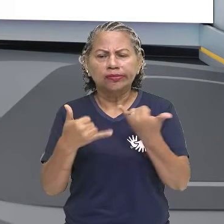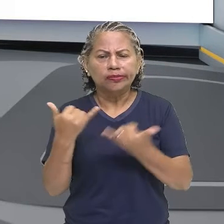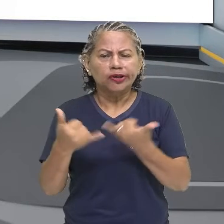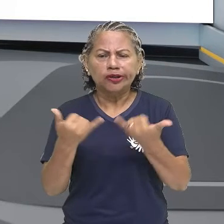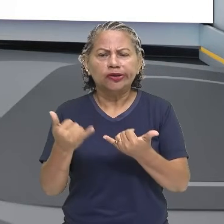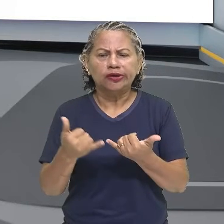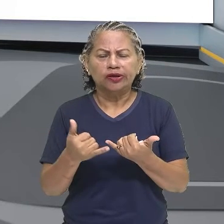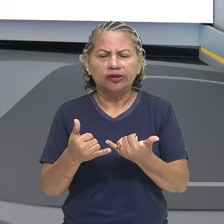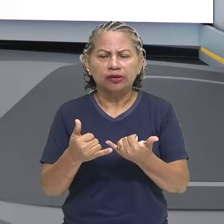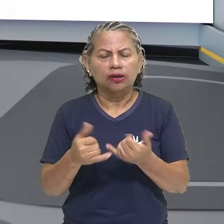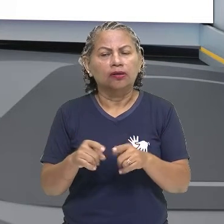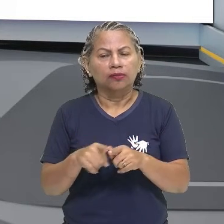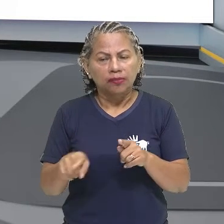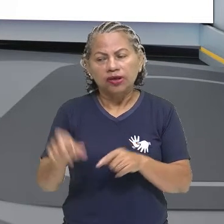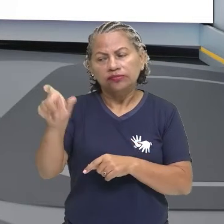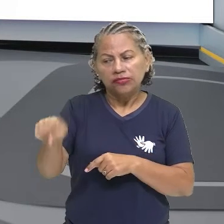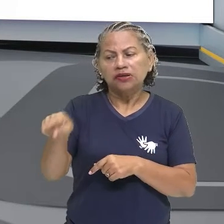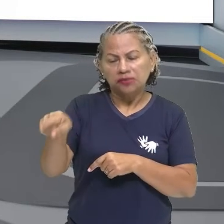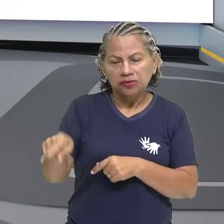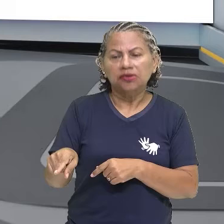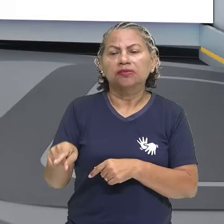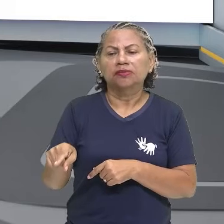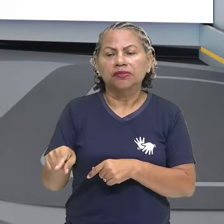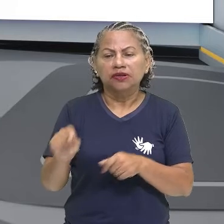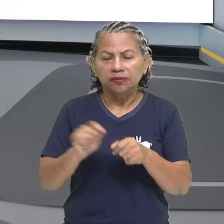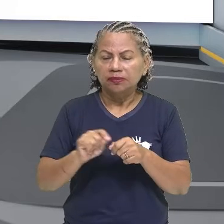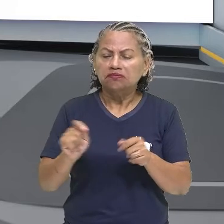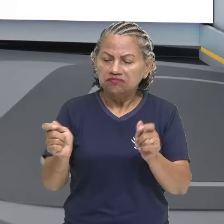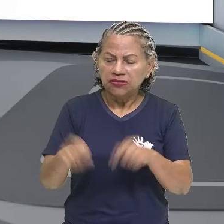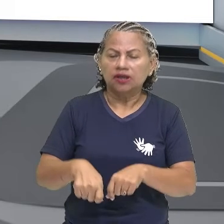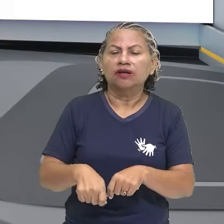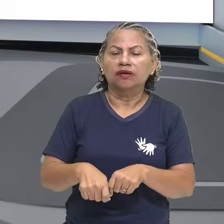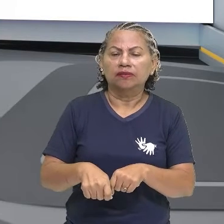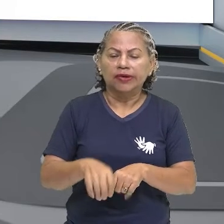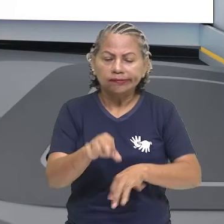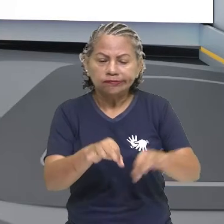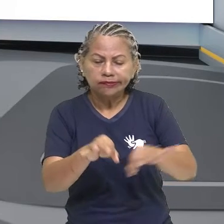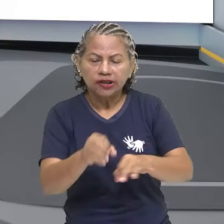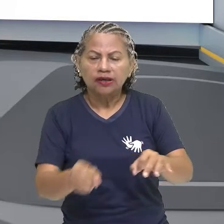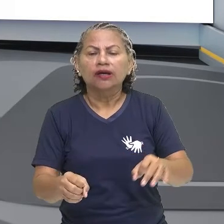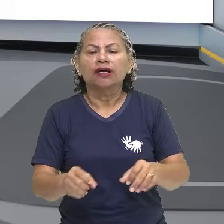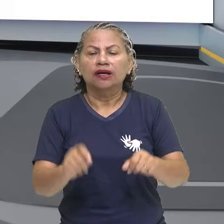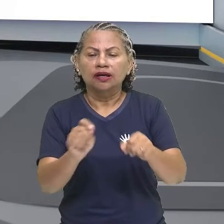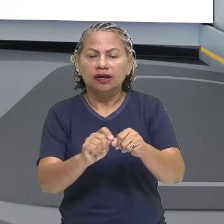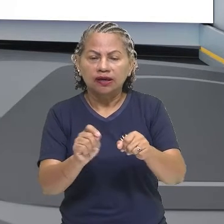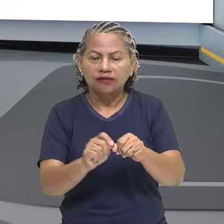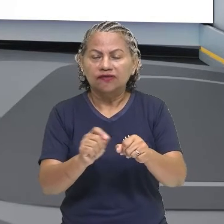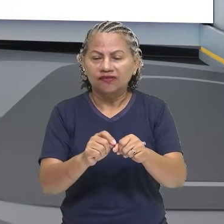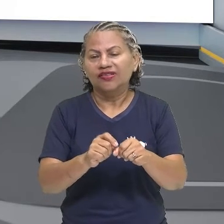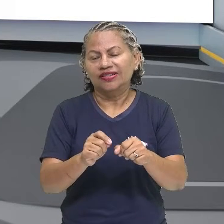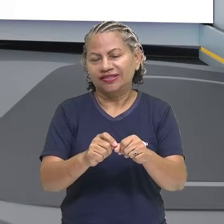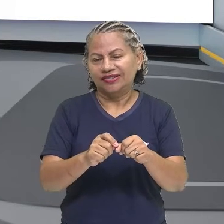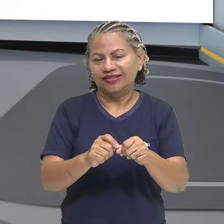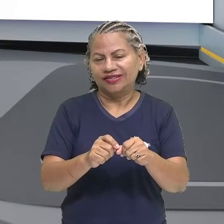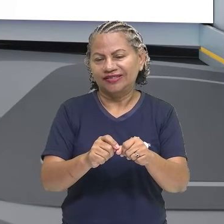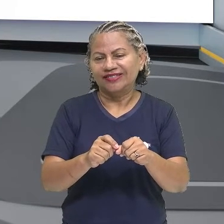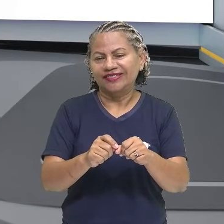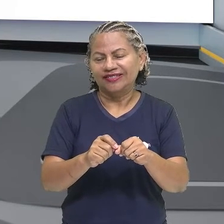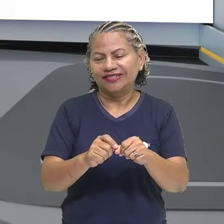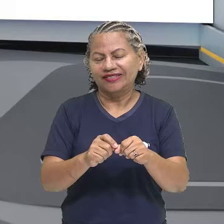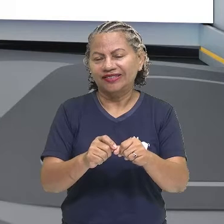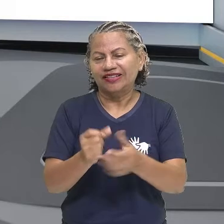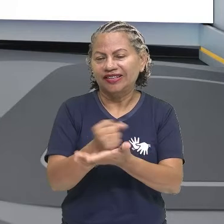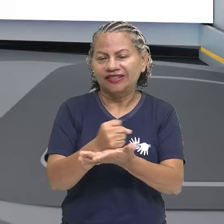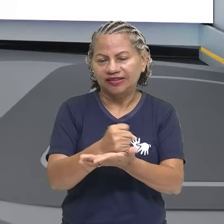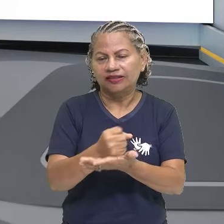programados, e sim aquele que escolhe caminhos que ajudam a construir a história como se estivesse